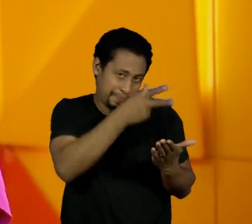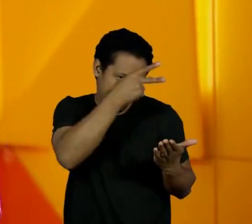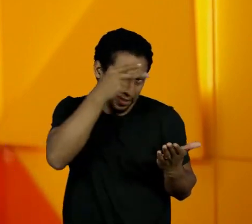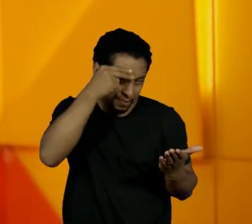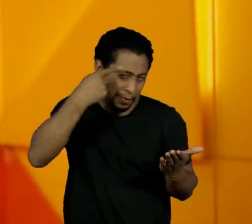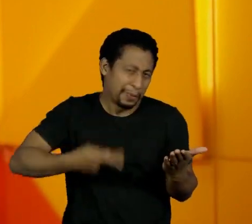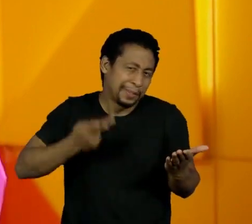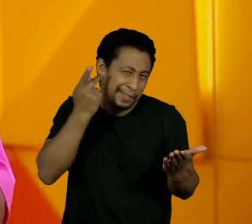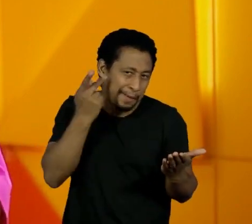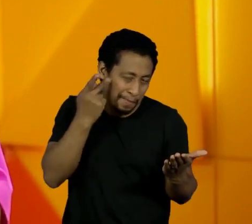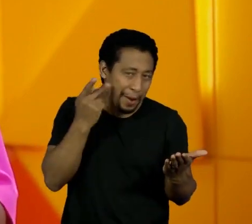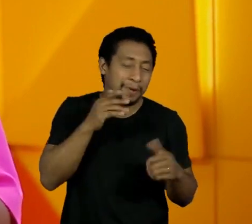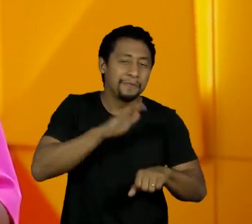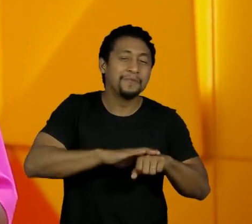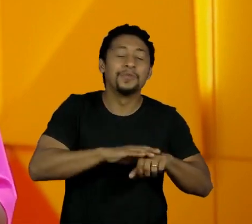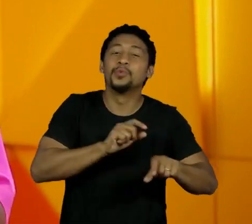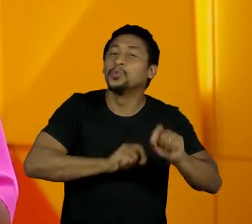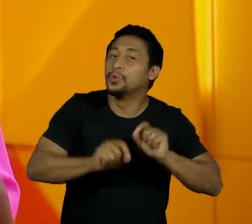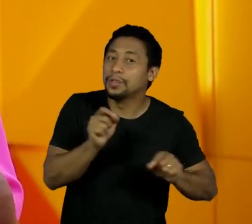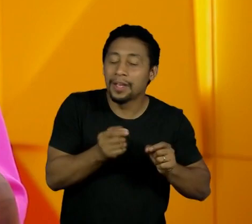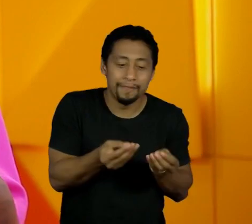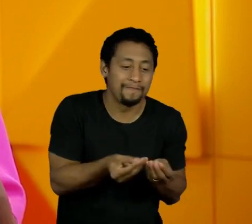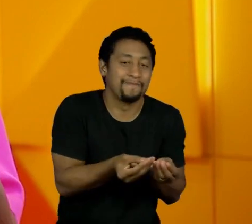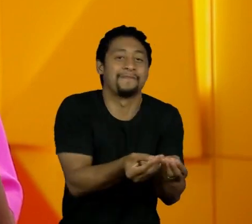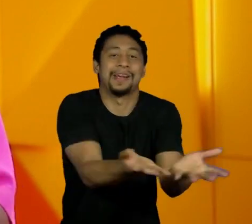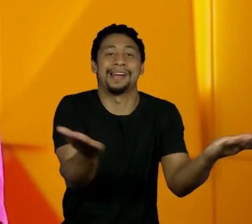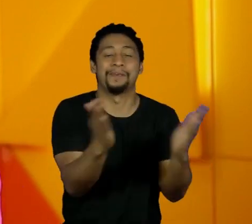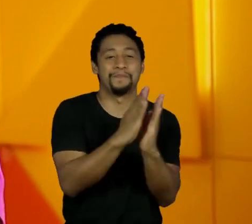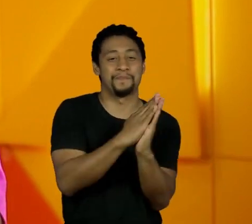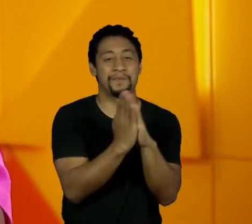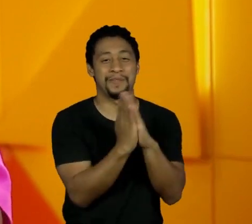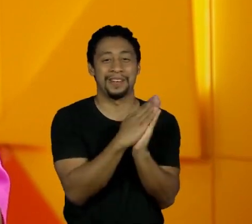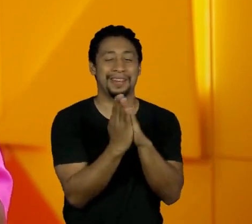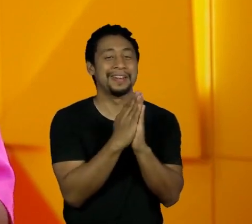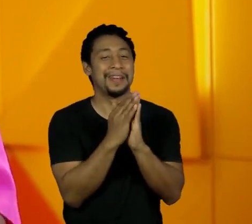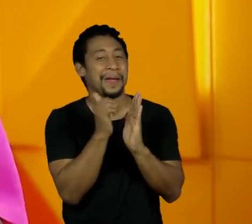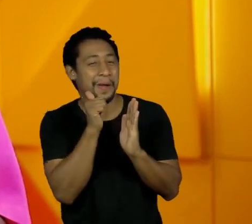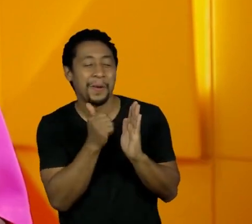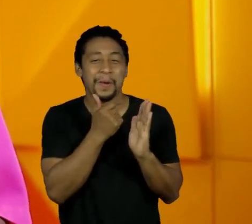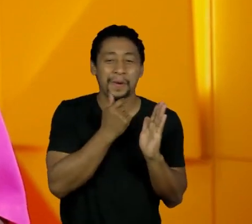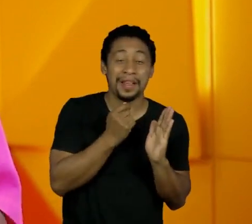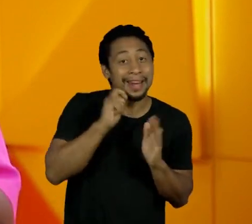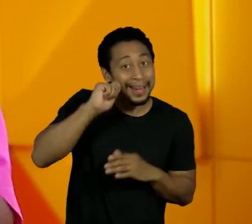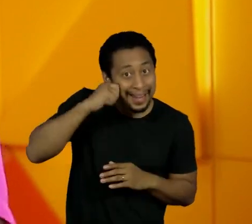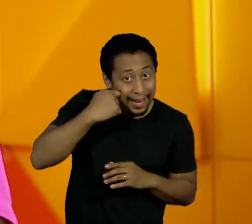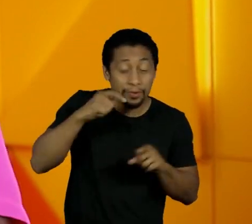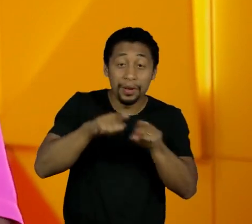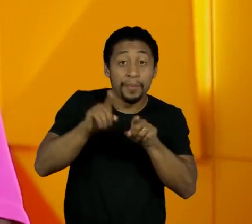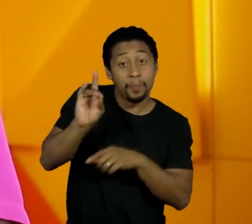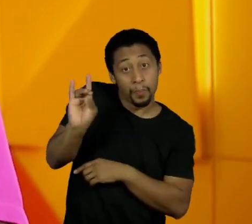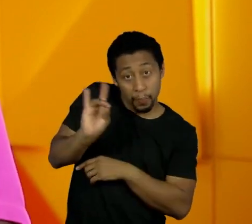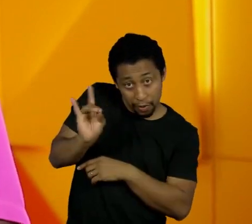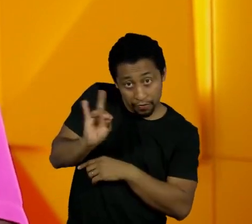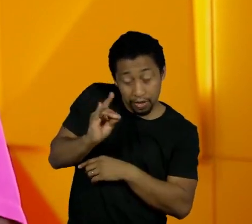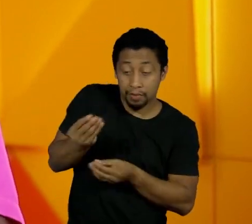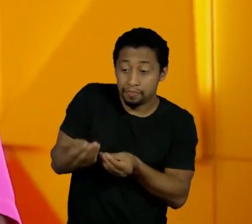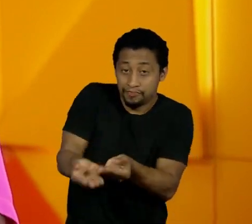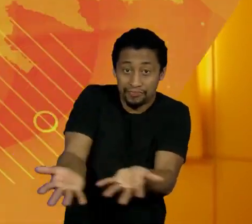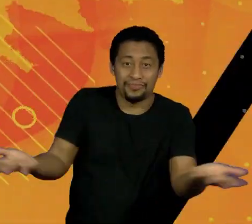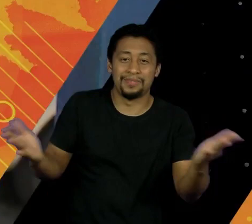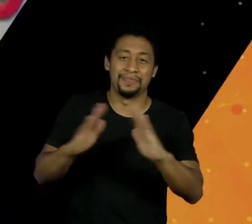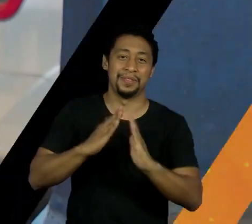Paulo, distribuíram 128 mil bonecas e bonecos negros e bolivianos nas escolas de educação infantil.